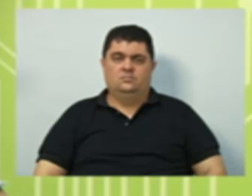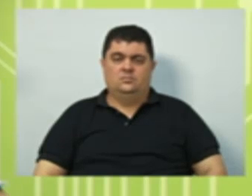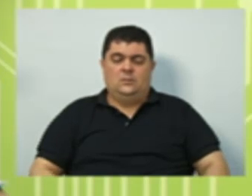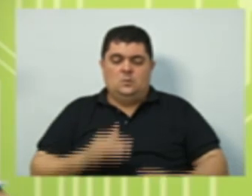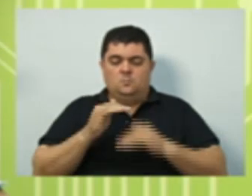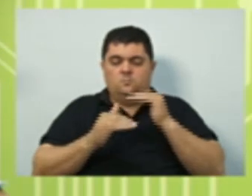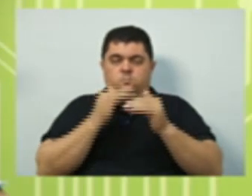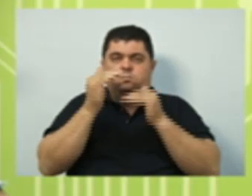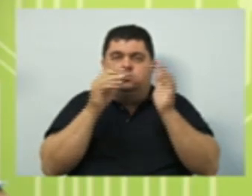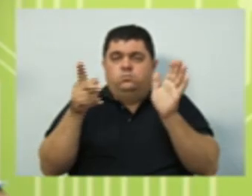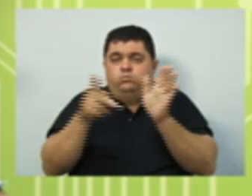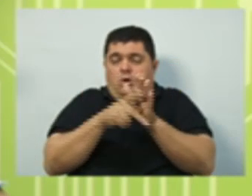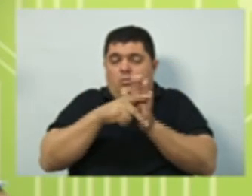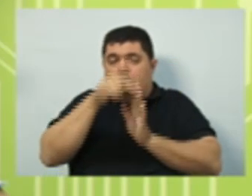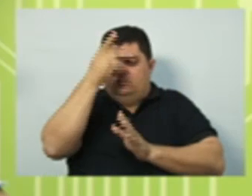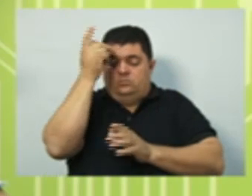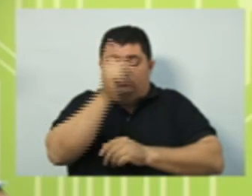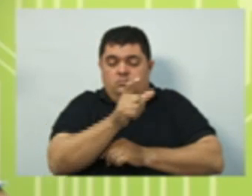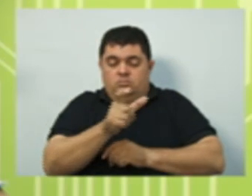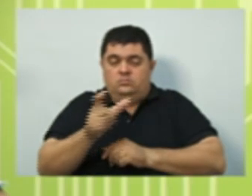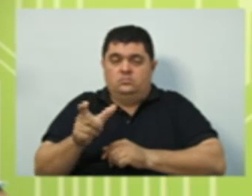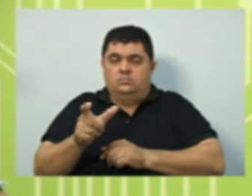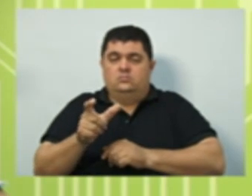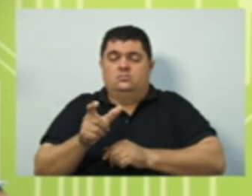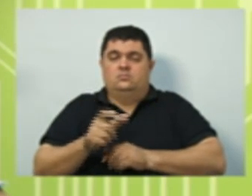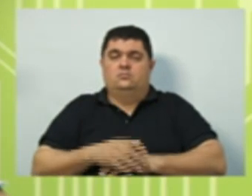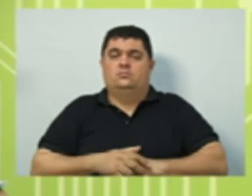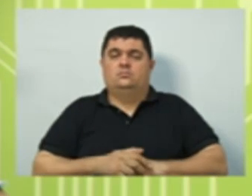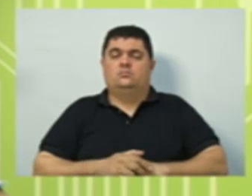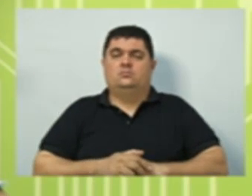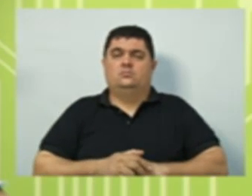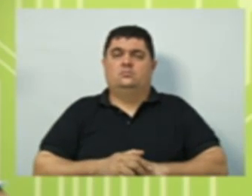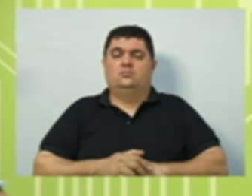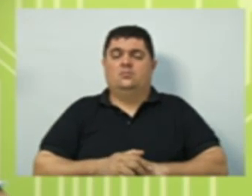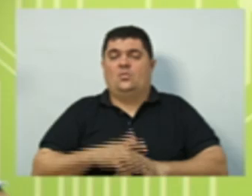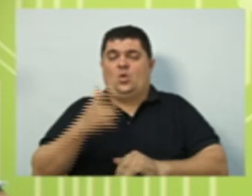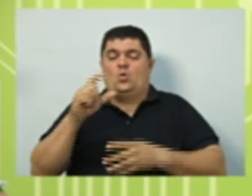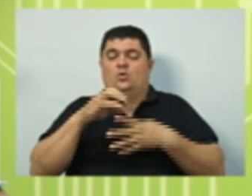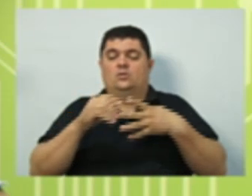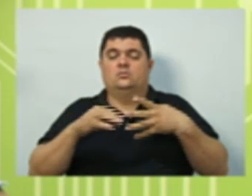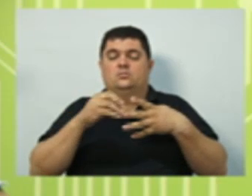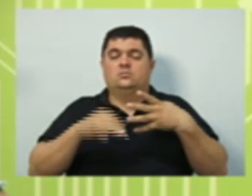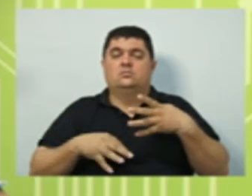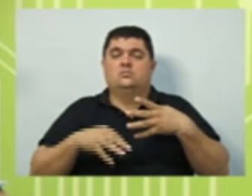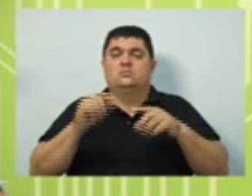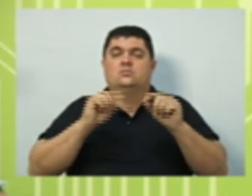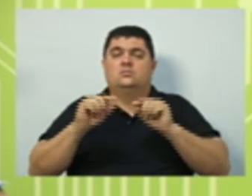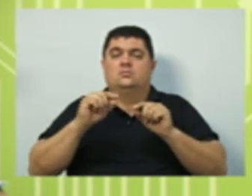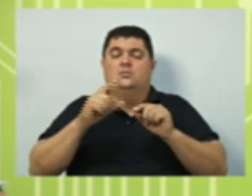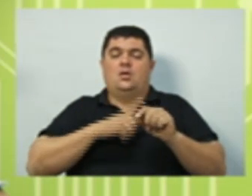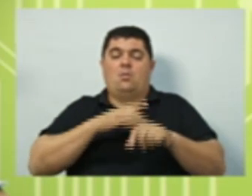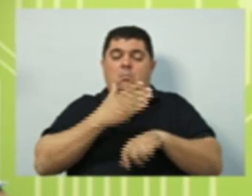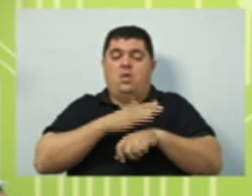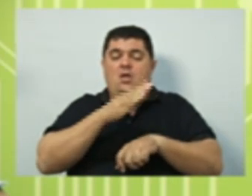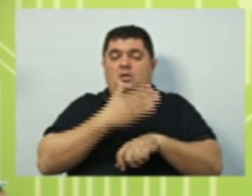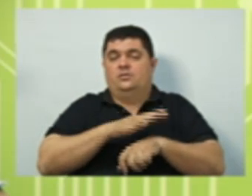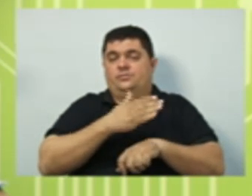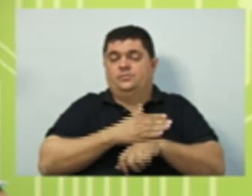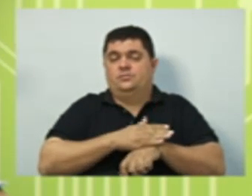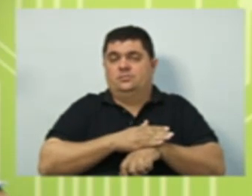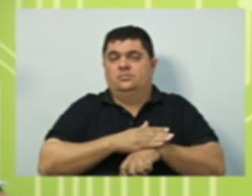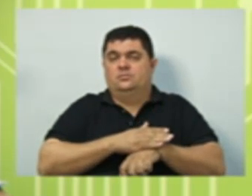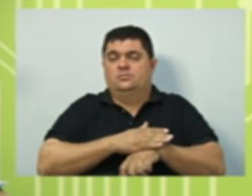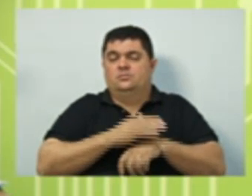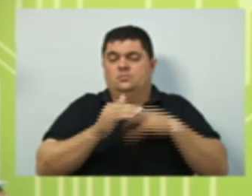desenvolve uma característica humana, a capacidade intelectual. Outra característica humana destacada é a situação da prática. O trabalho